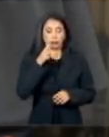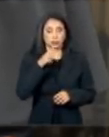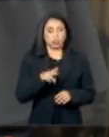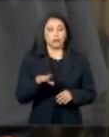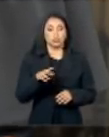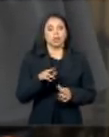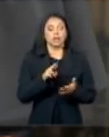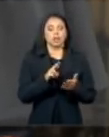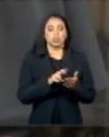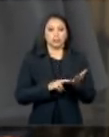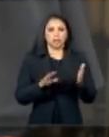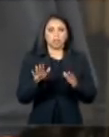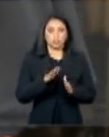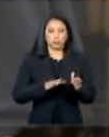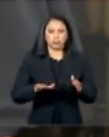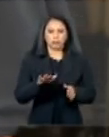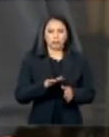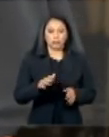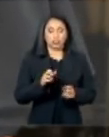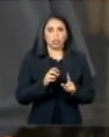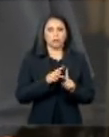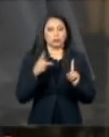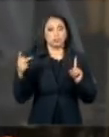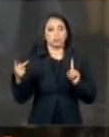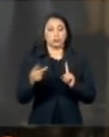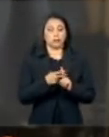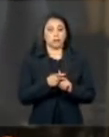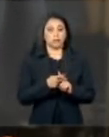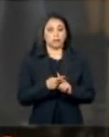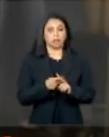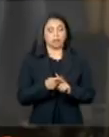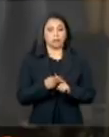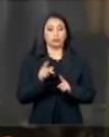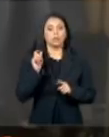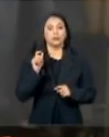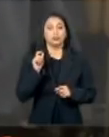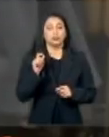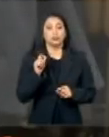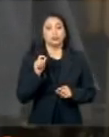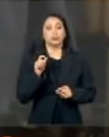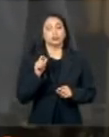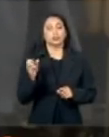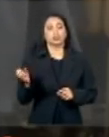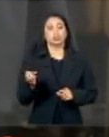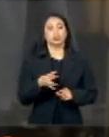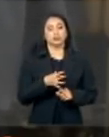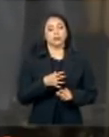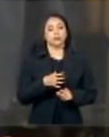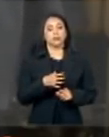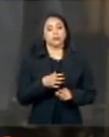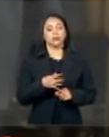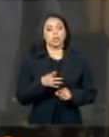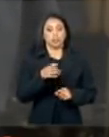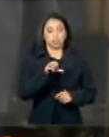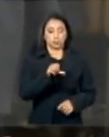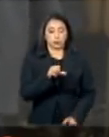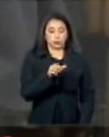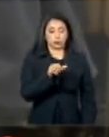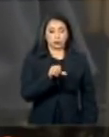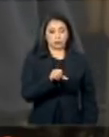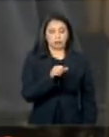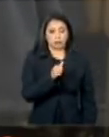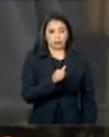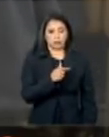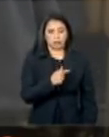social e qual seria o prazo de aplicação da nova exposição que foi inserido em 97 criando a decadência do direito